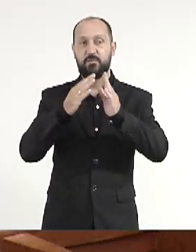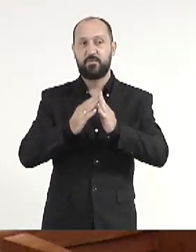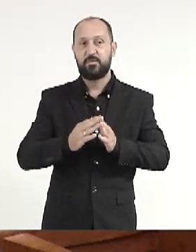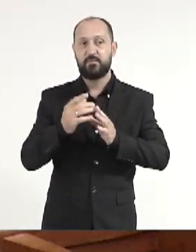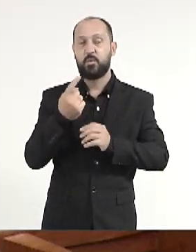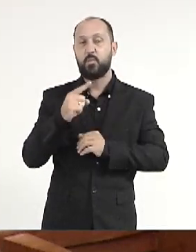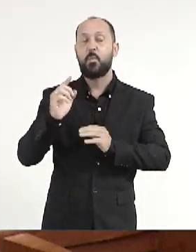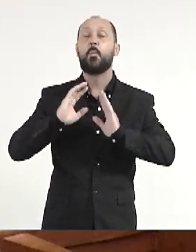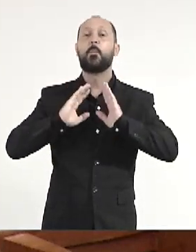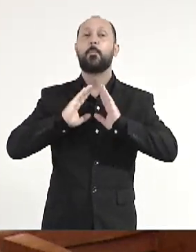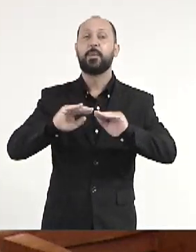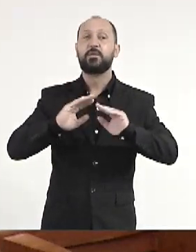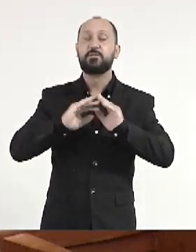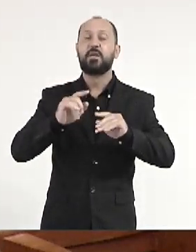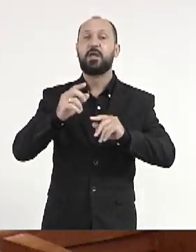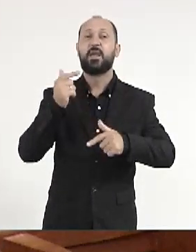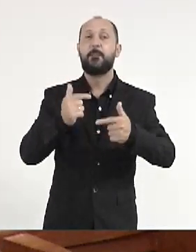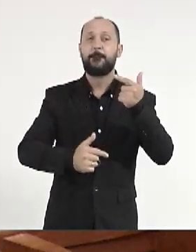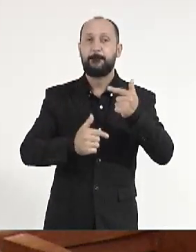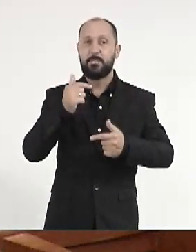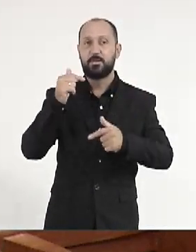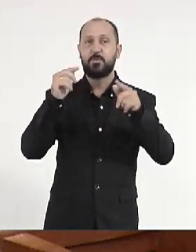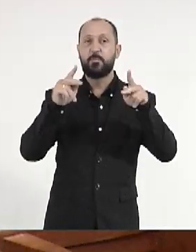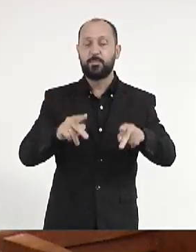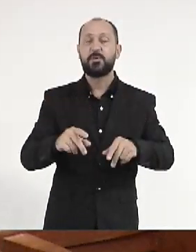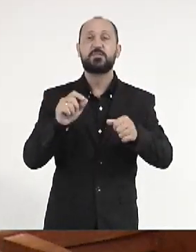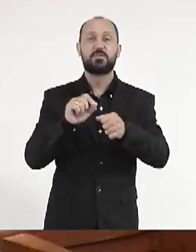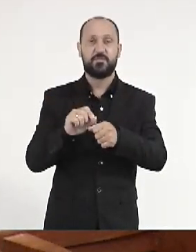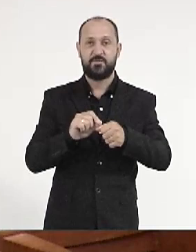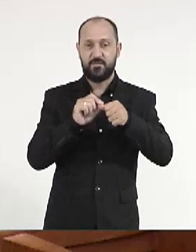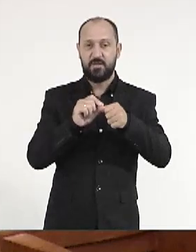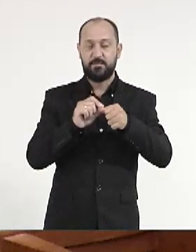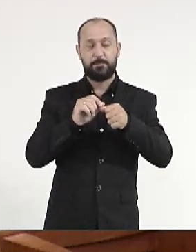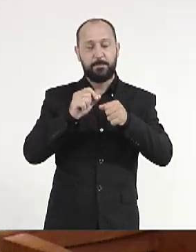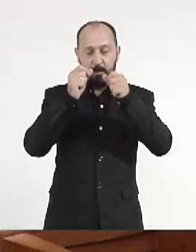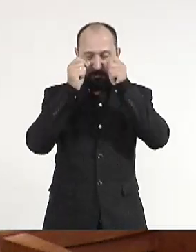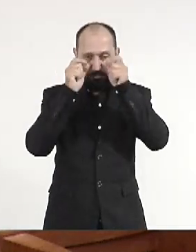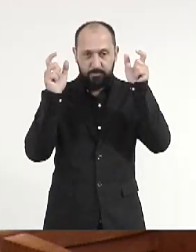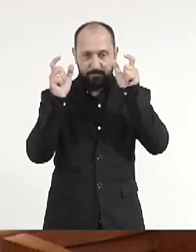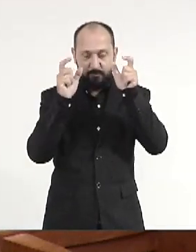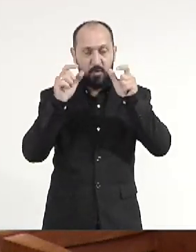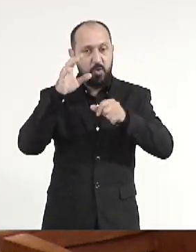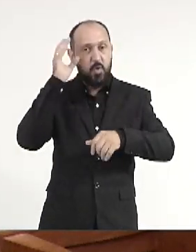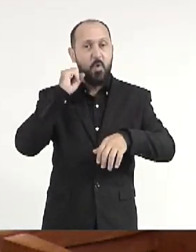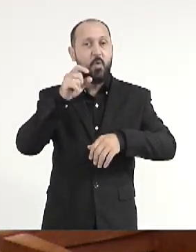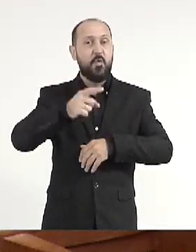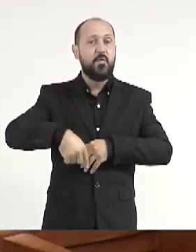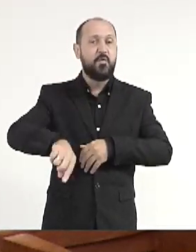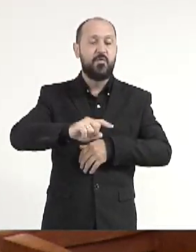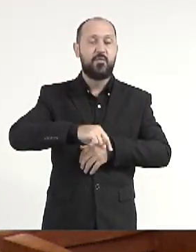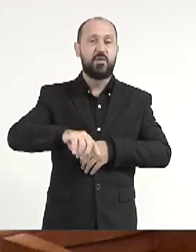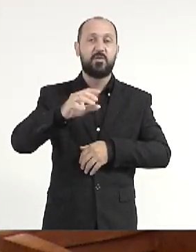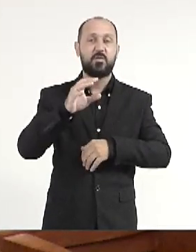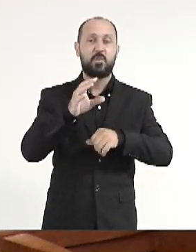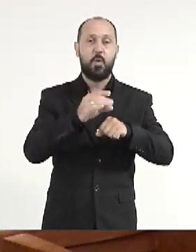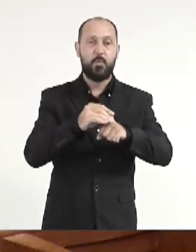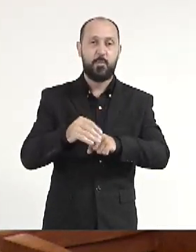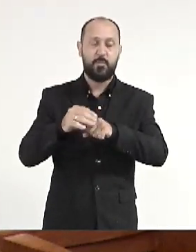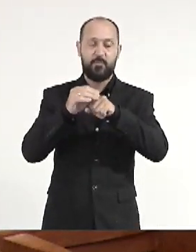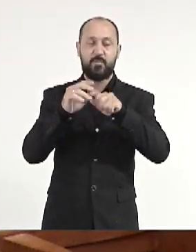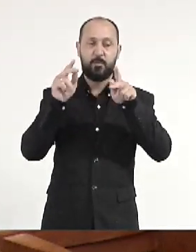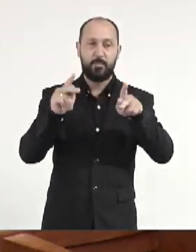uma das reivindicações é que as políticas públicas sejam feitas observando e ouvindo também o conhecimento